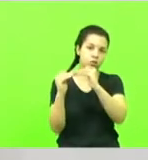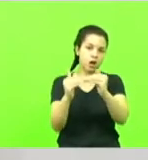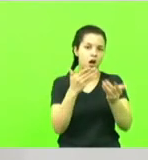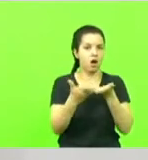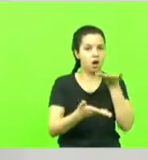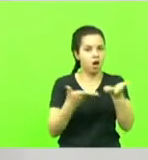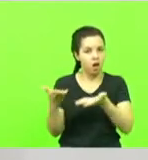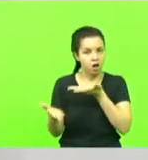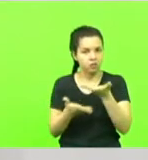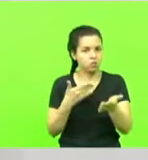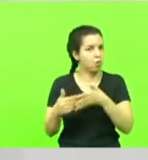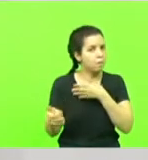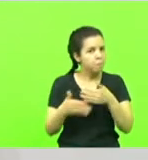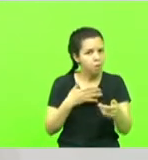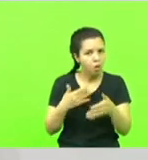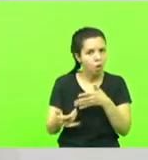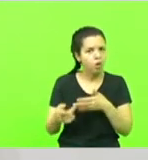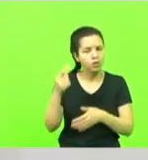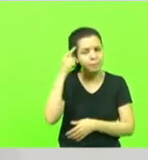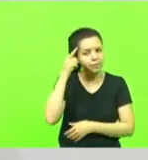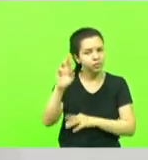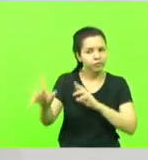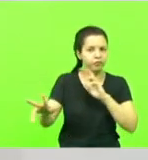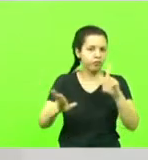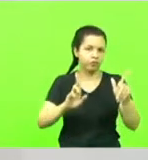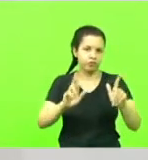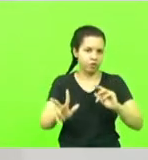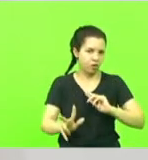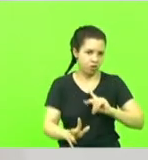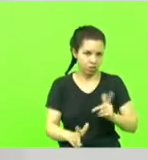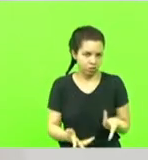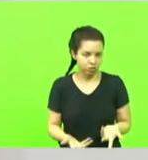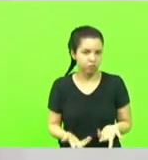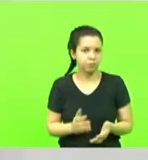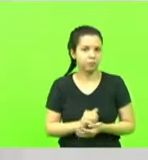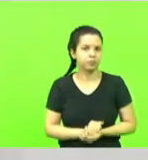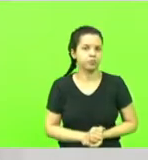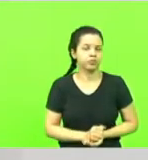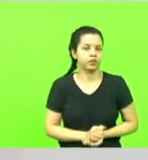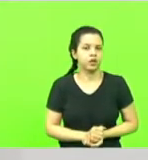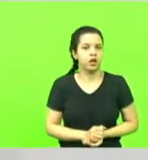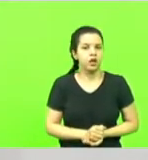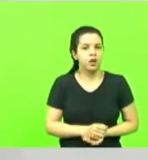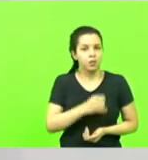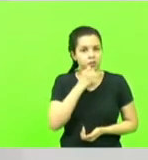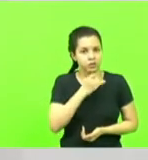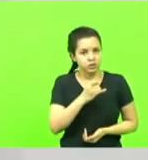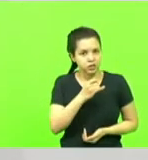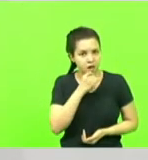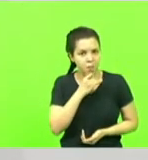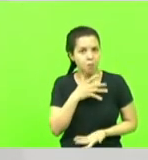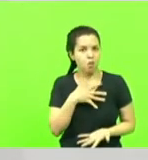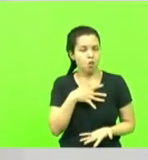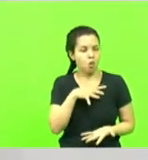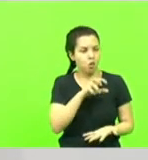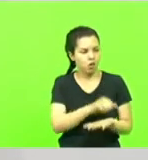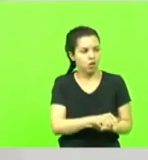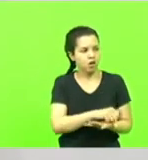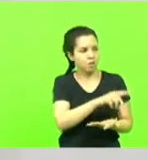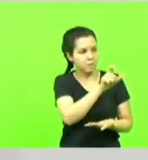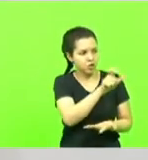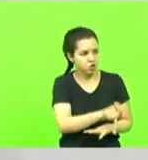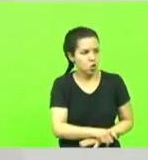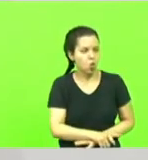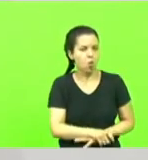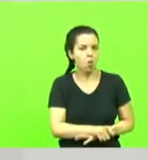independente das diferenças pessoais. Ações positivas, como contratações que evidenciam a diversidade, devem sim